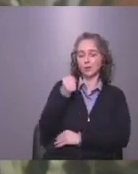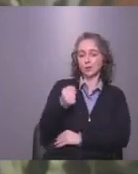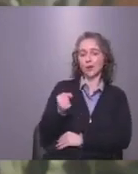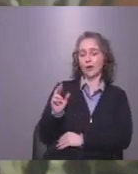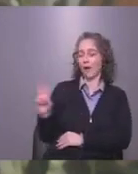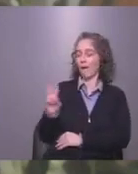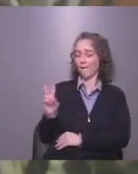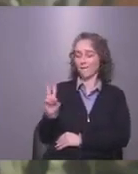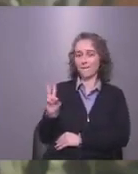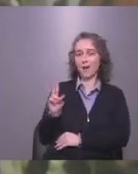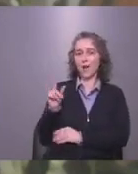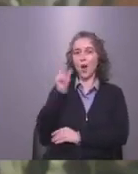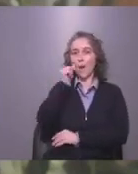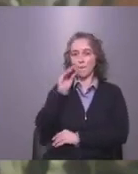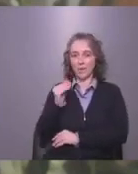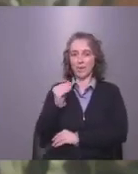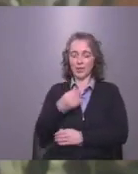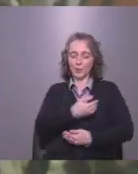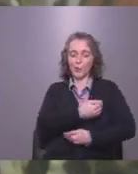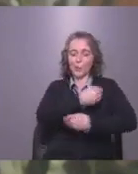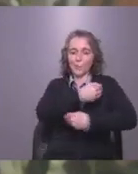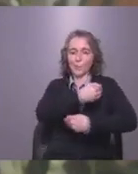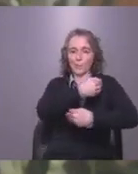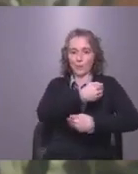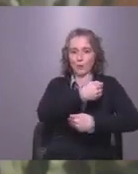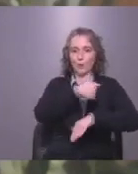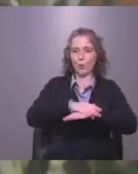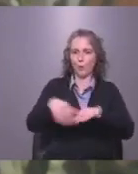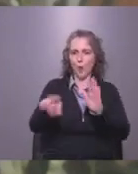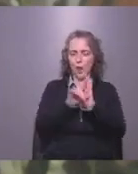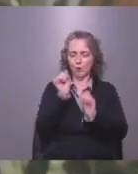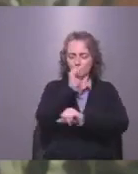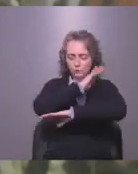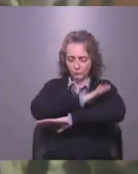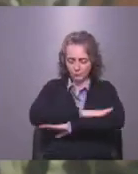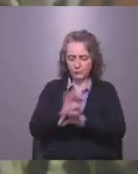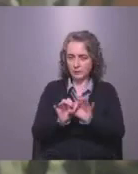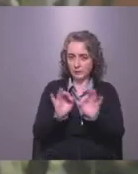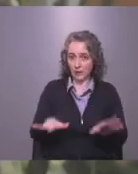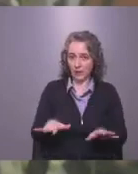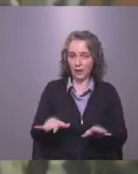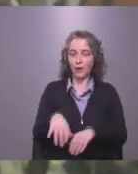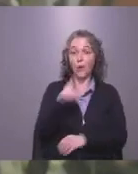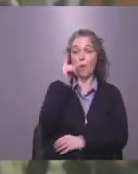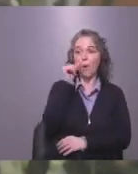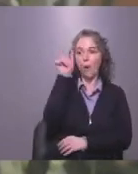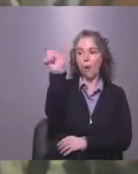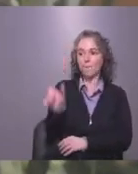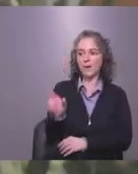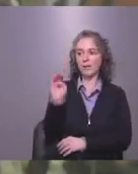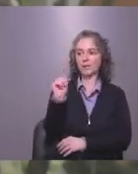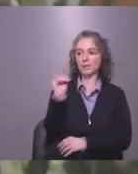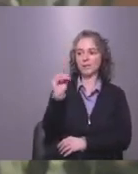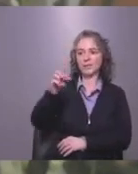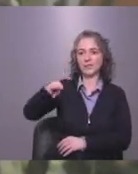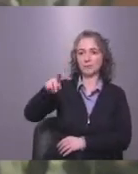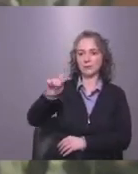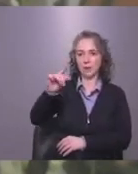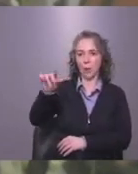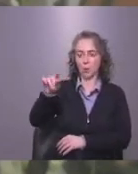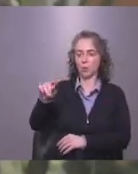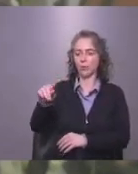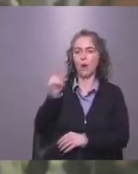no que lhes dizia respeito, Simeão recebeu-o em seus braços e bendisse a Deus,